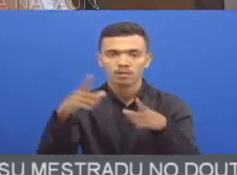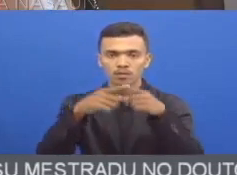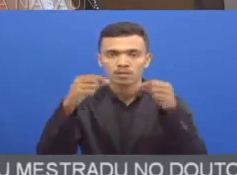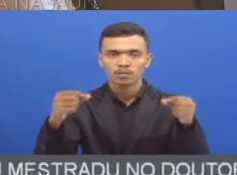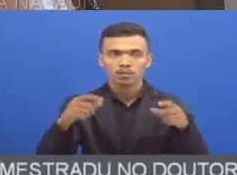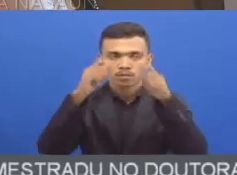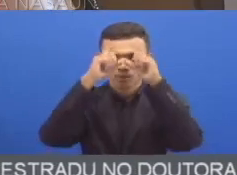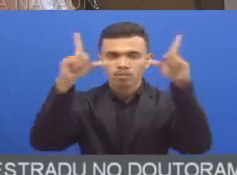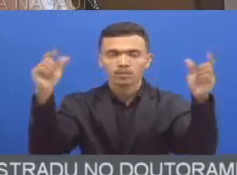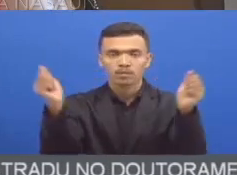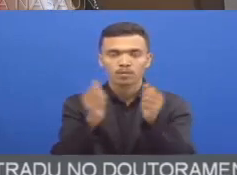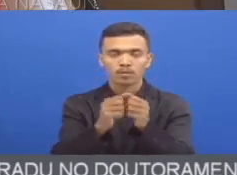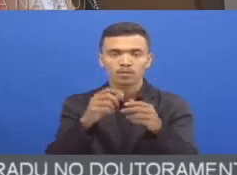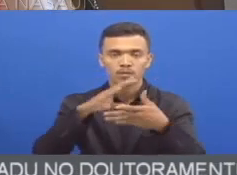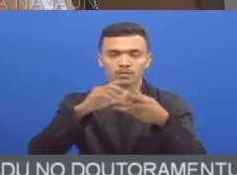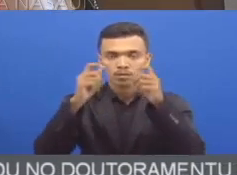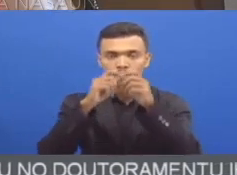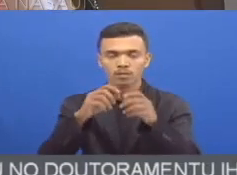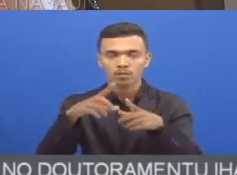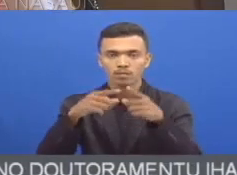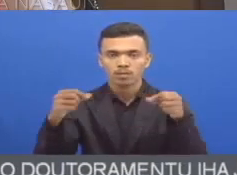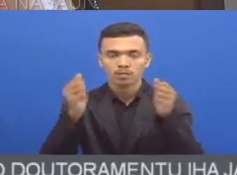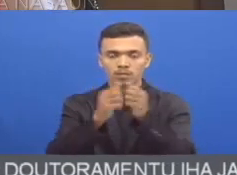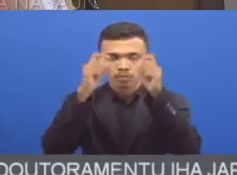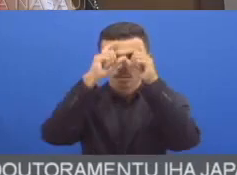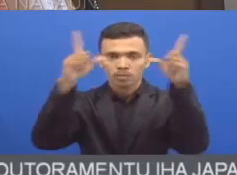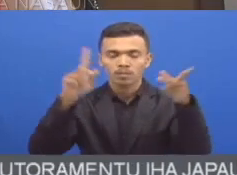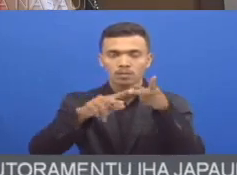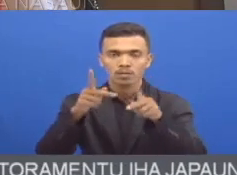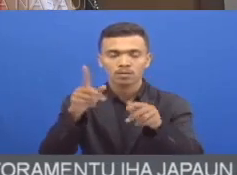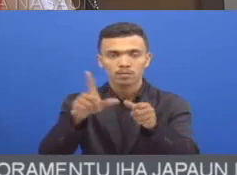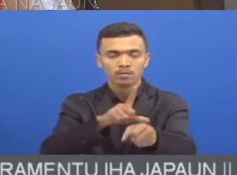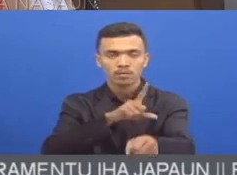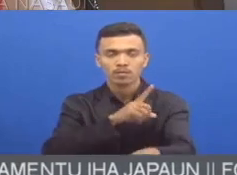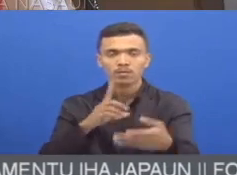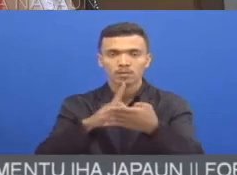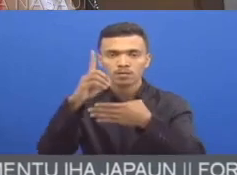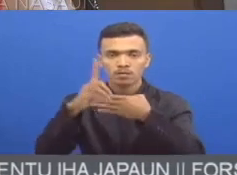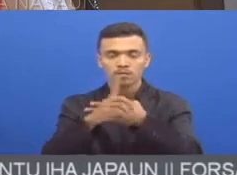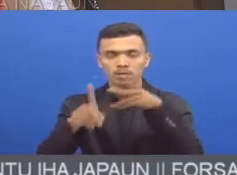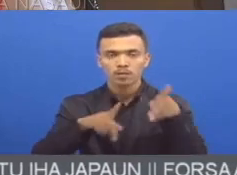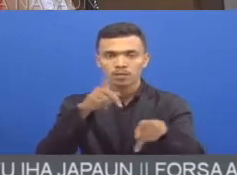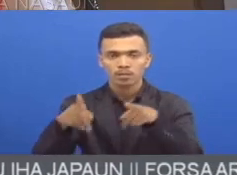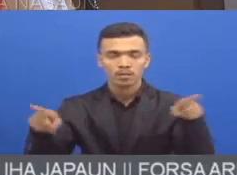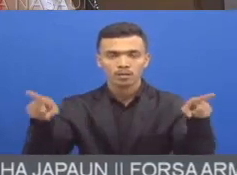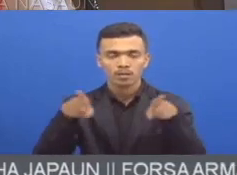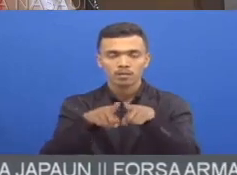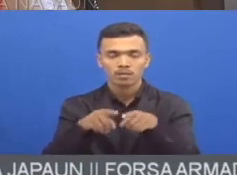Japão no Timor-Leste e a história a cooperação ne bem maca naruk tebes e desenvolvimento de recursos humanos ne san